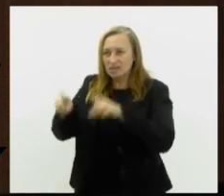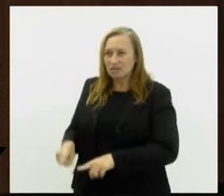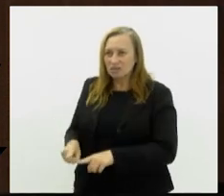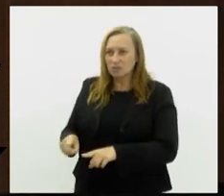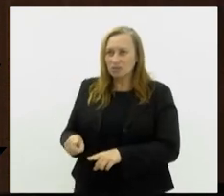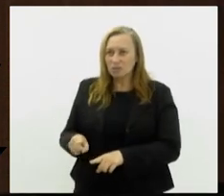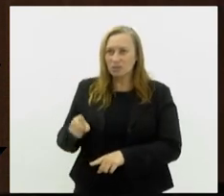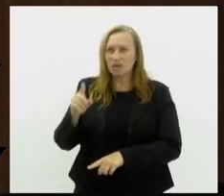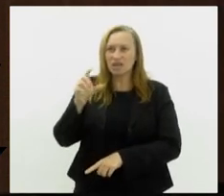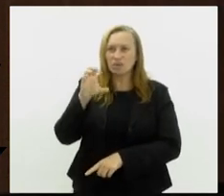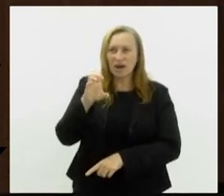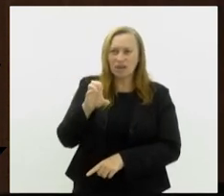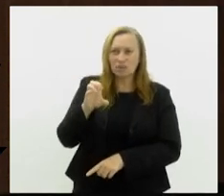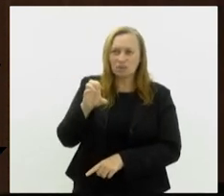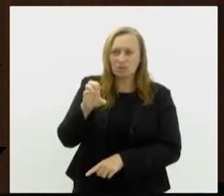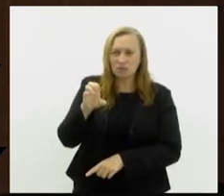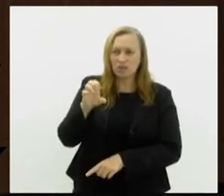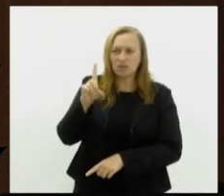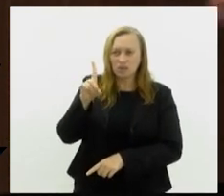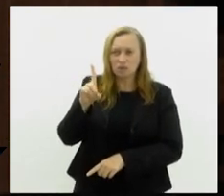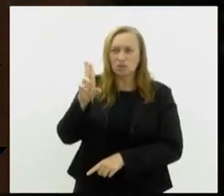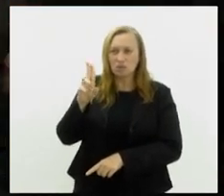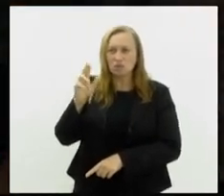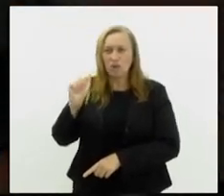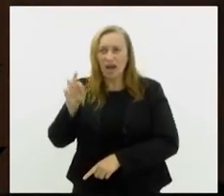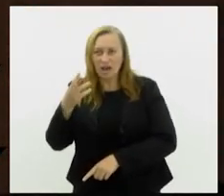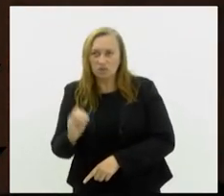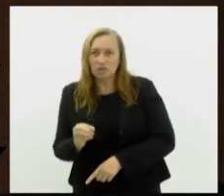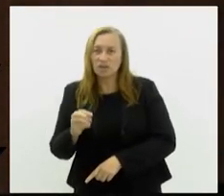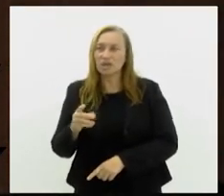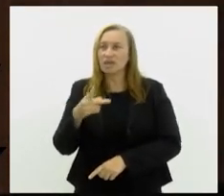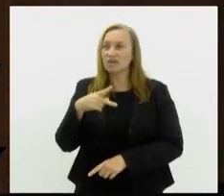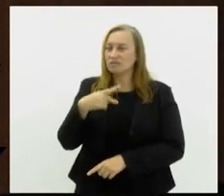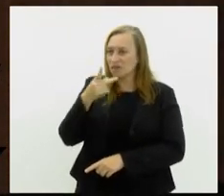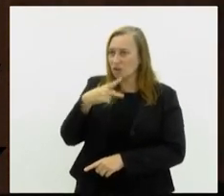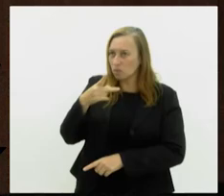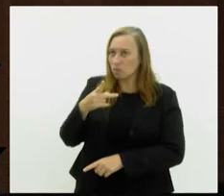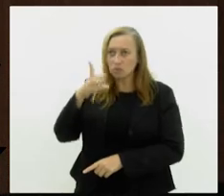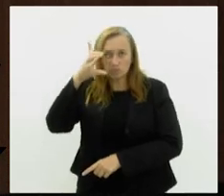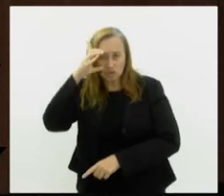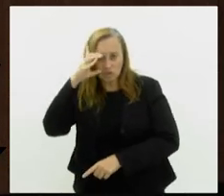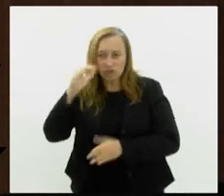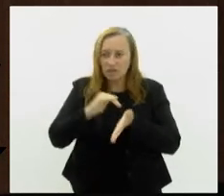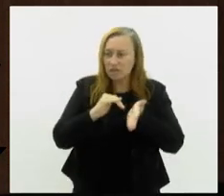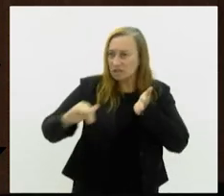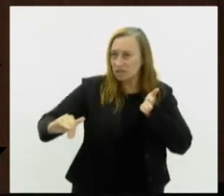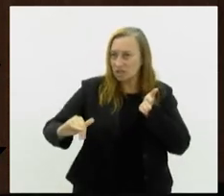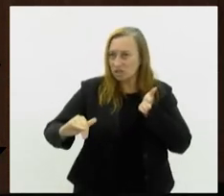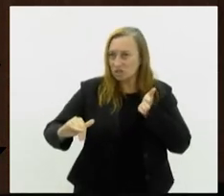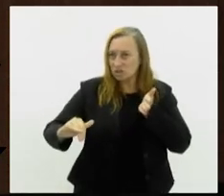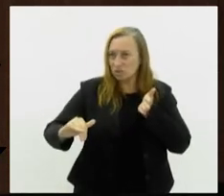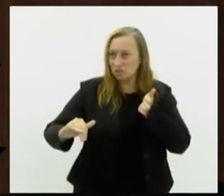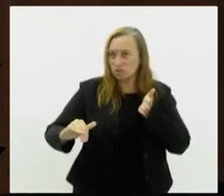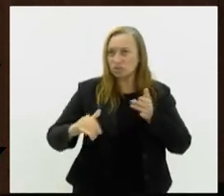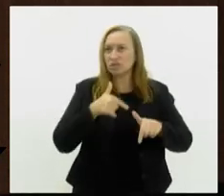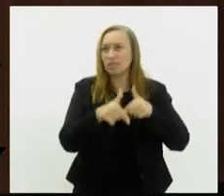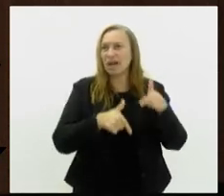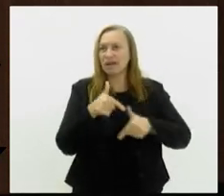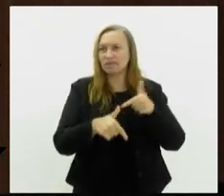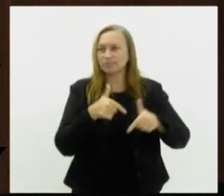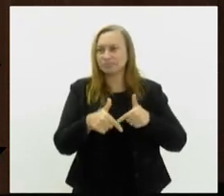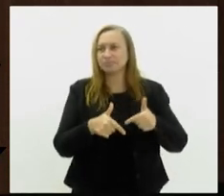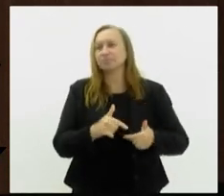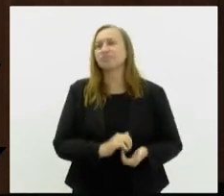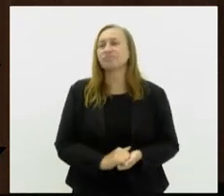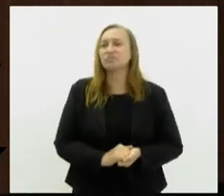que fez o curso para RECAP. Ele fez um comentário no meu Instagram e ela simplesmente exonerou da RECAP. Voltou, só porque